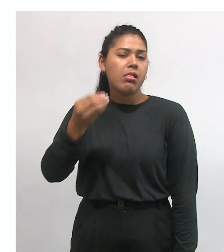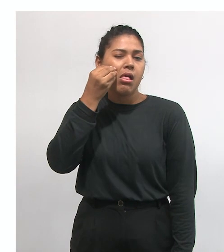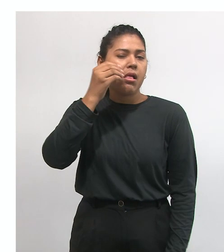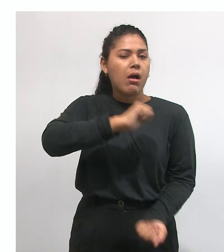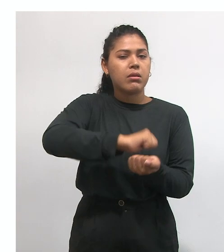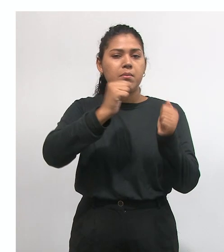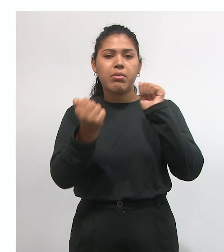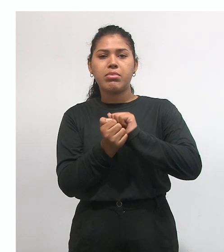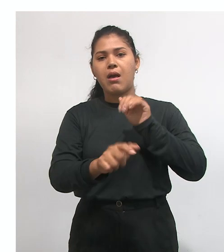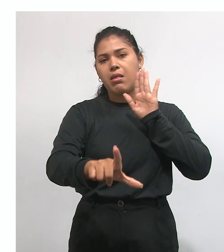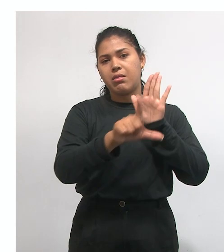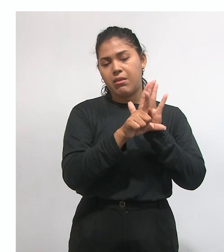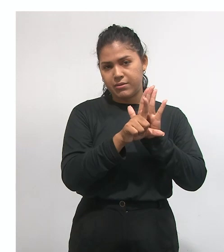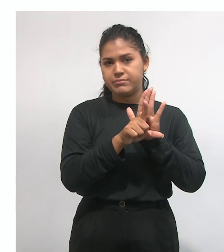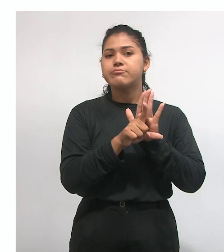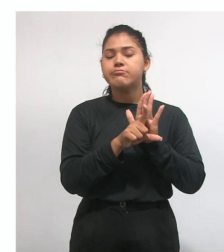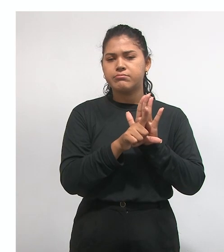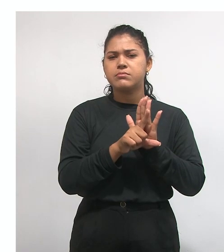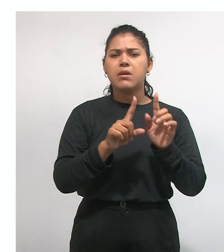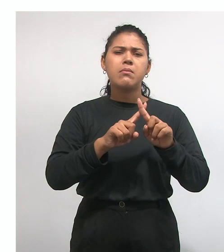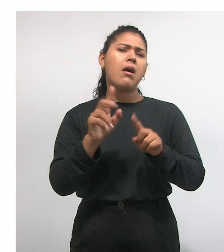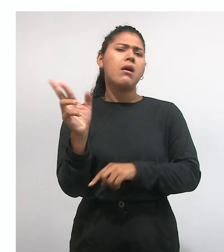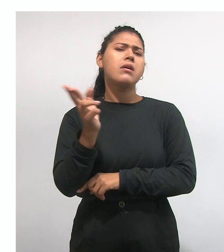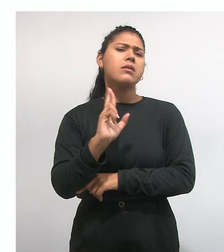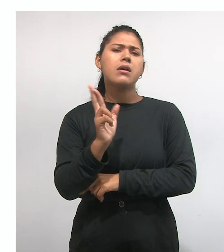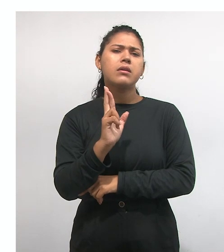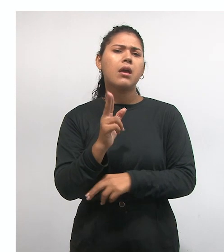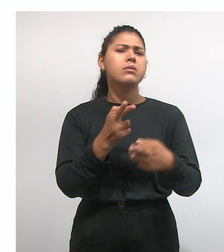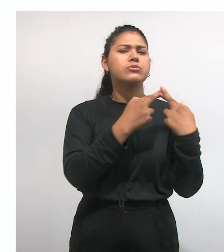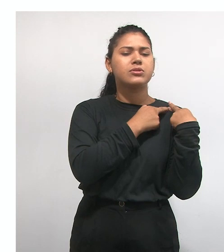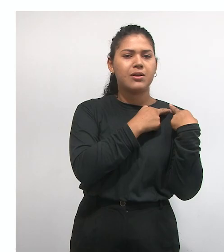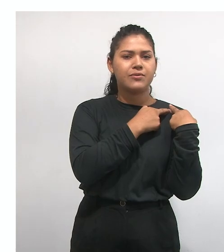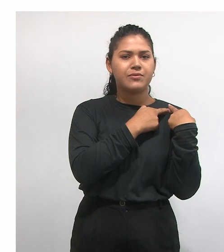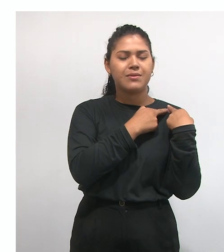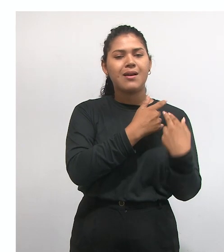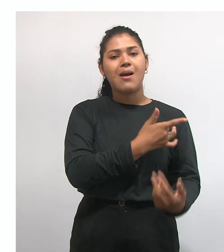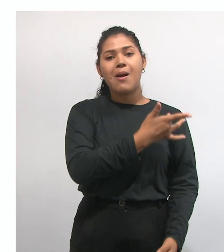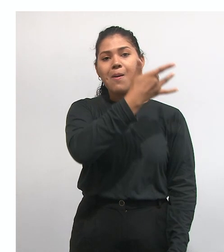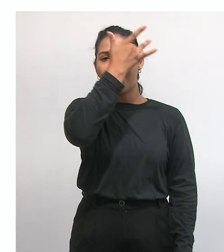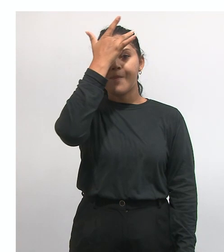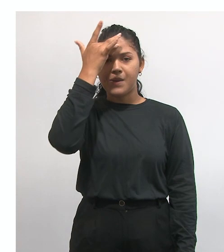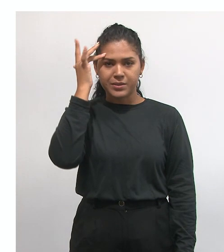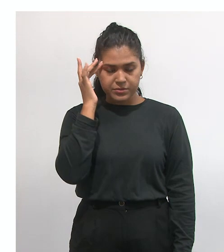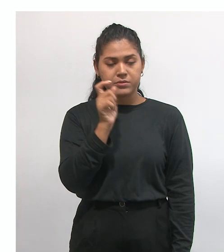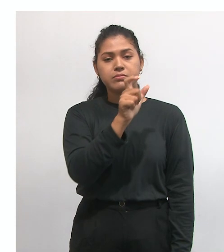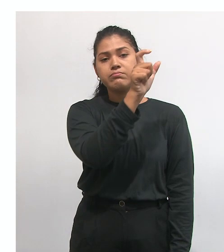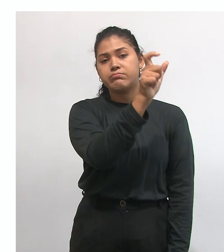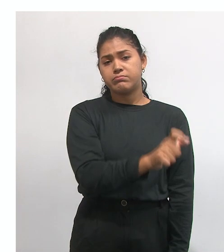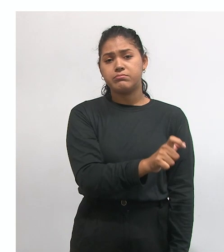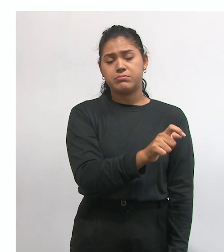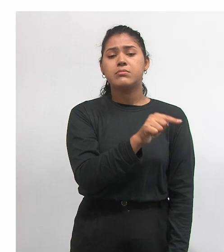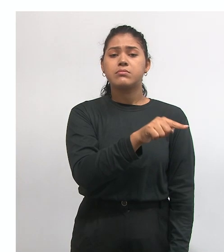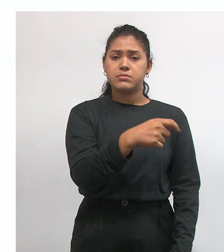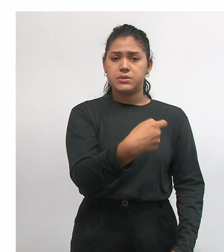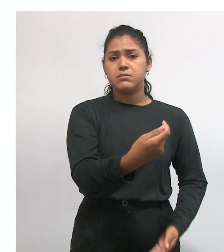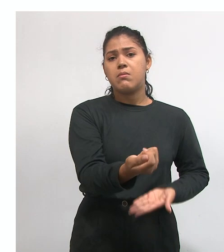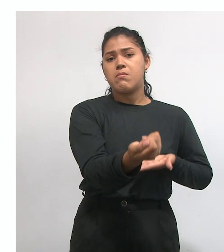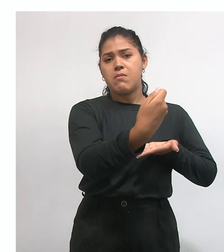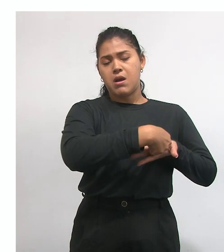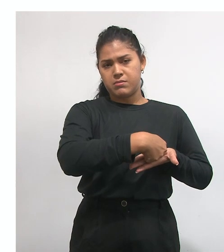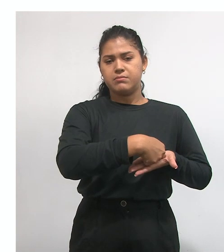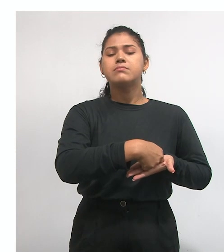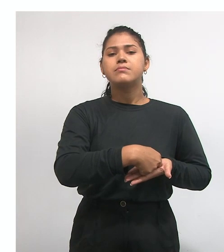definição legal do sujeito passivo. Quem seria o sujeito passivo? O contribuinte, aquele que é obrigado a pagar o